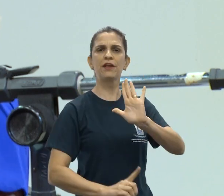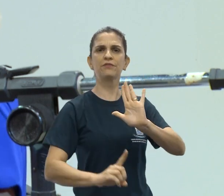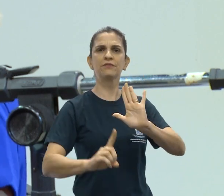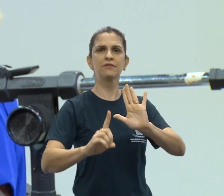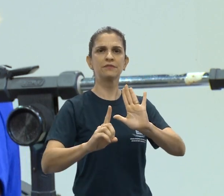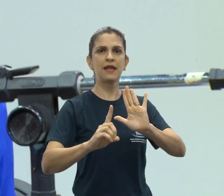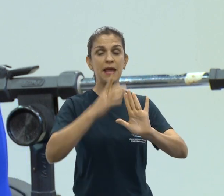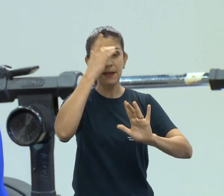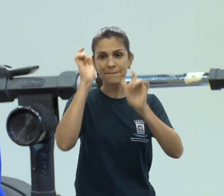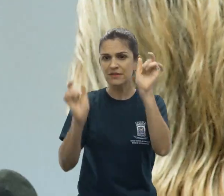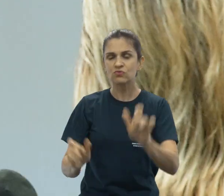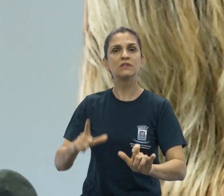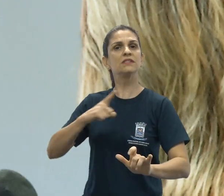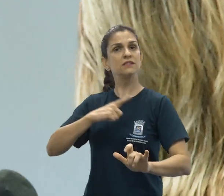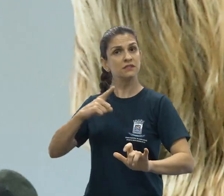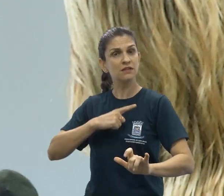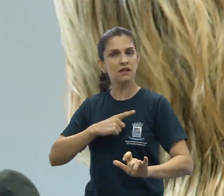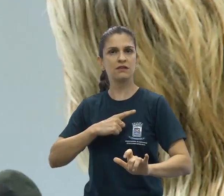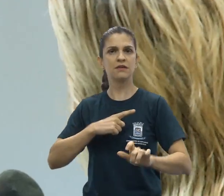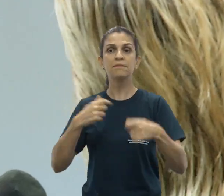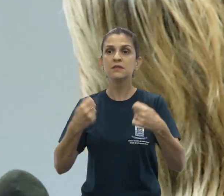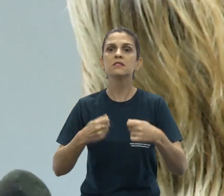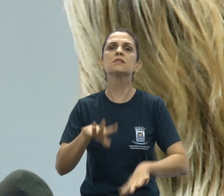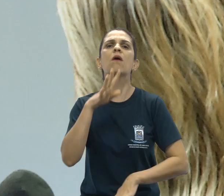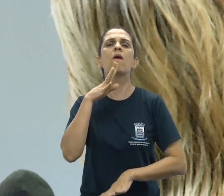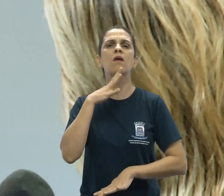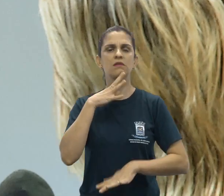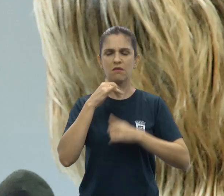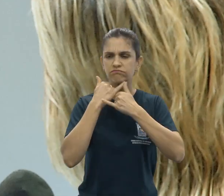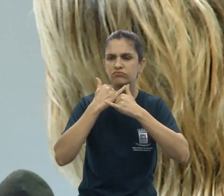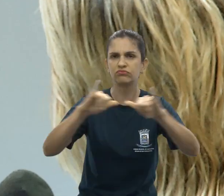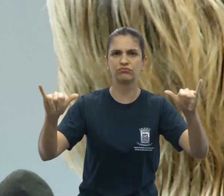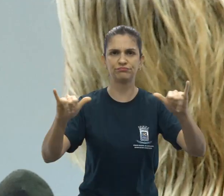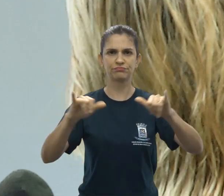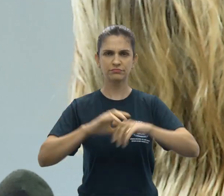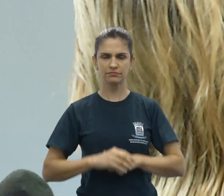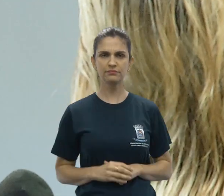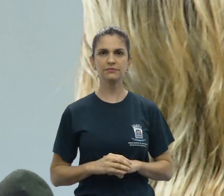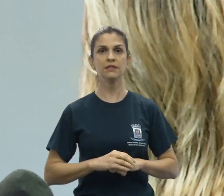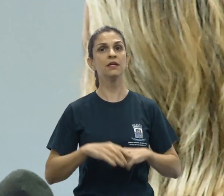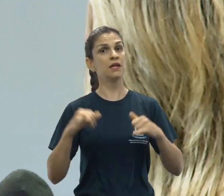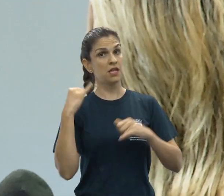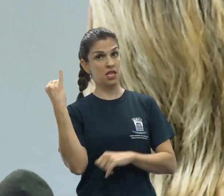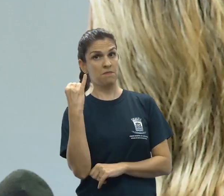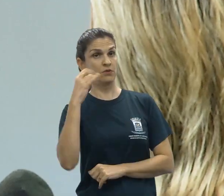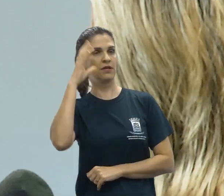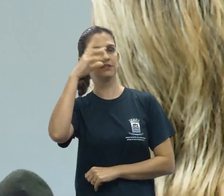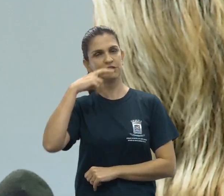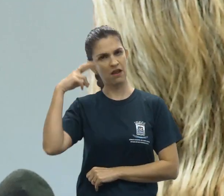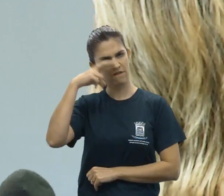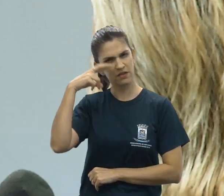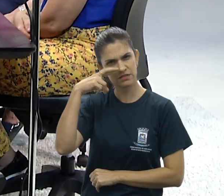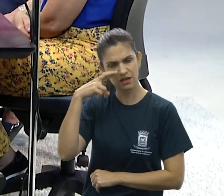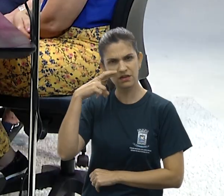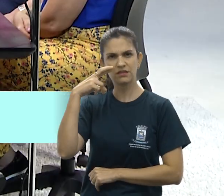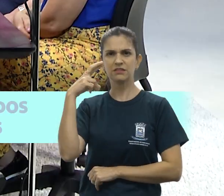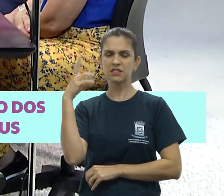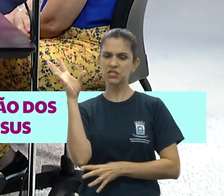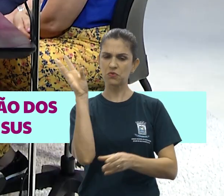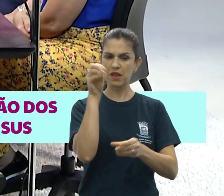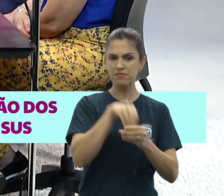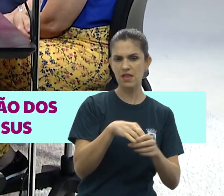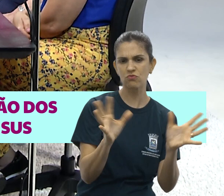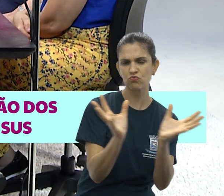É importante essa troca, né, vereadora? E também essa questão da fiscalização dessa organização do serviço aqui dentro da nossa rede, né? E é a